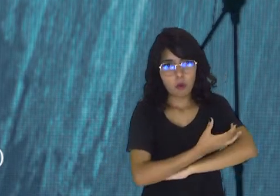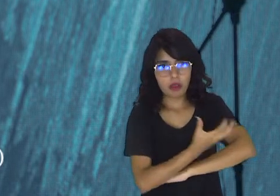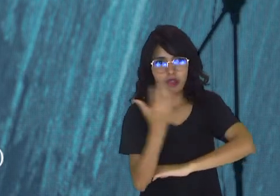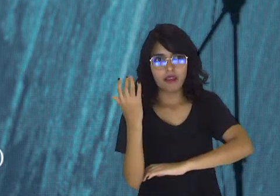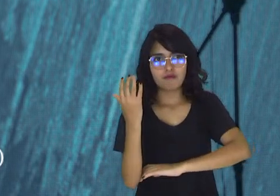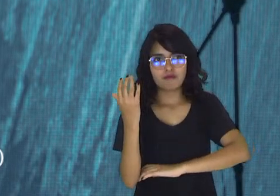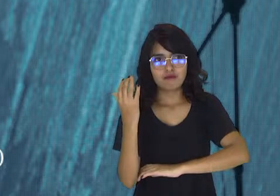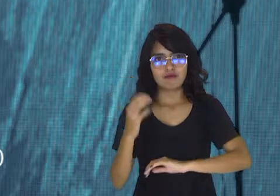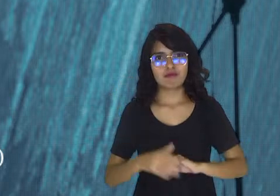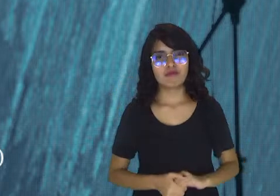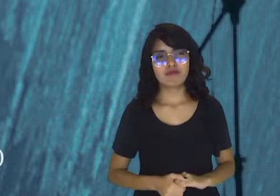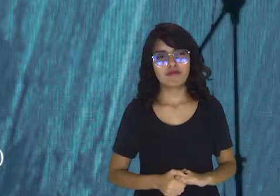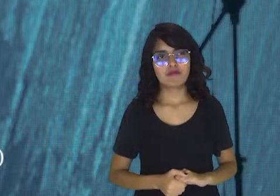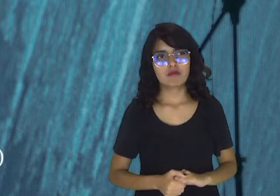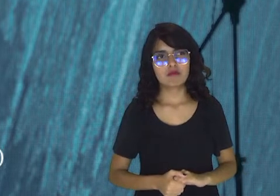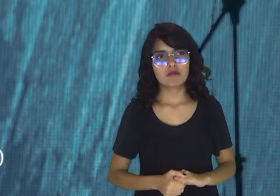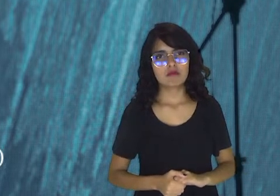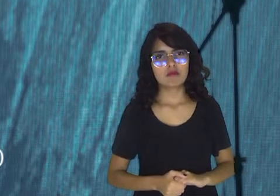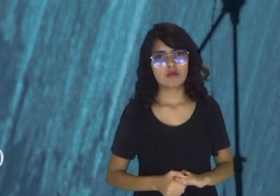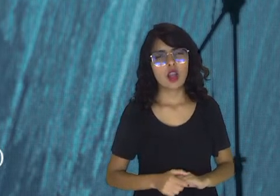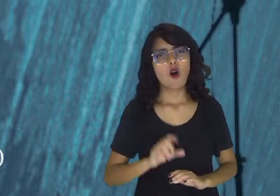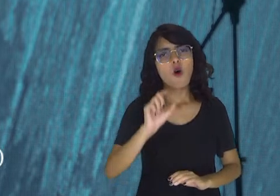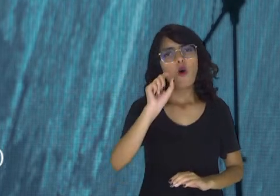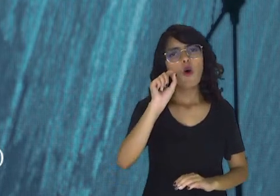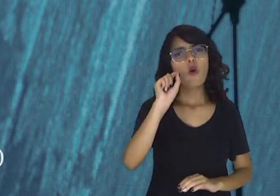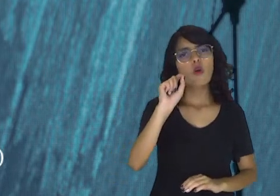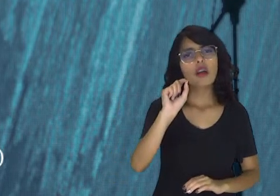Hã? O que é um autor?